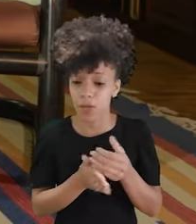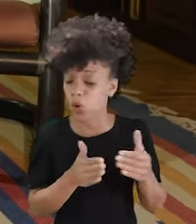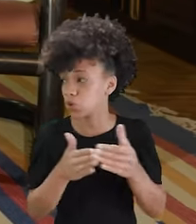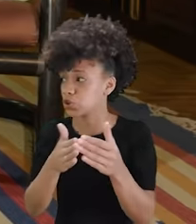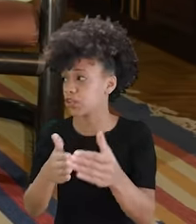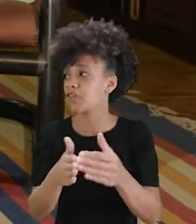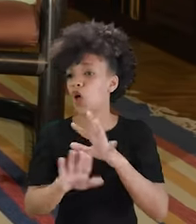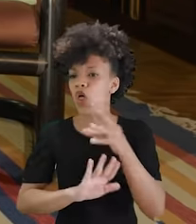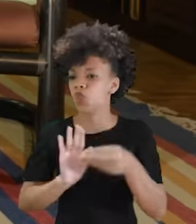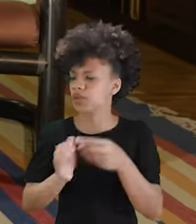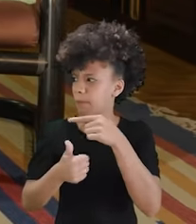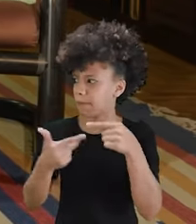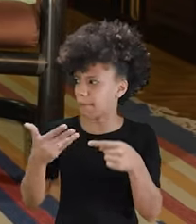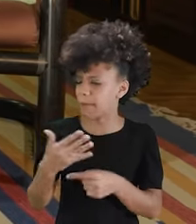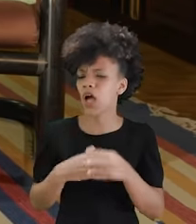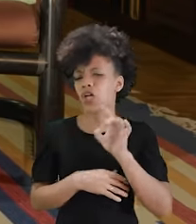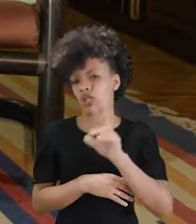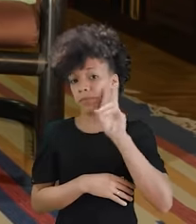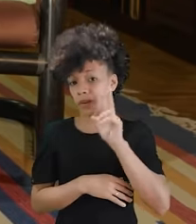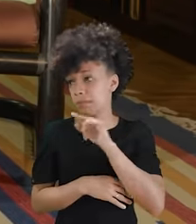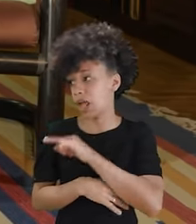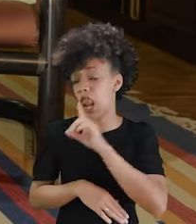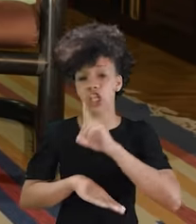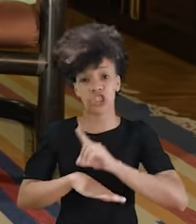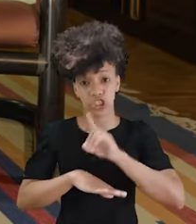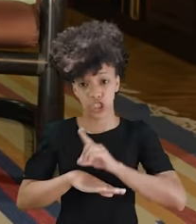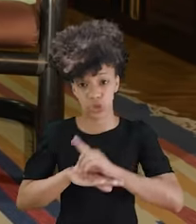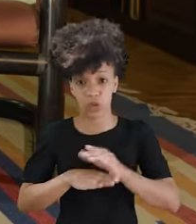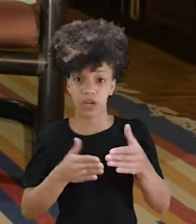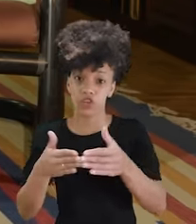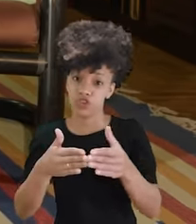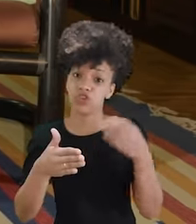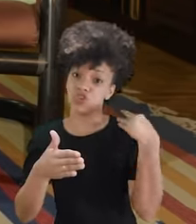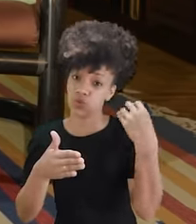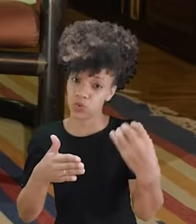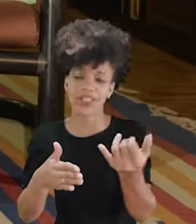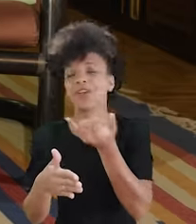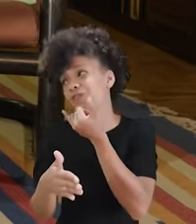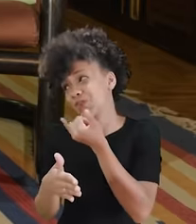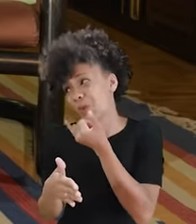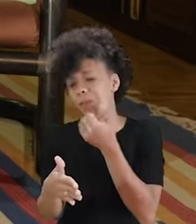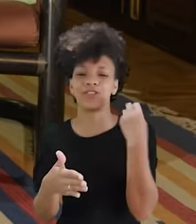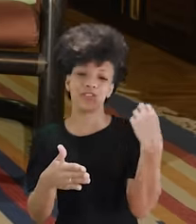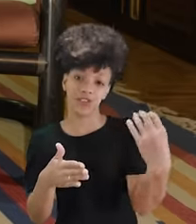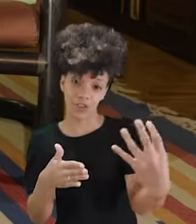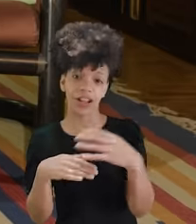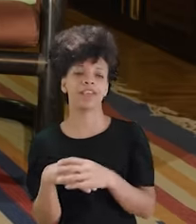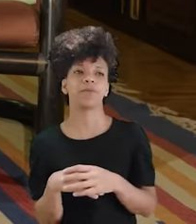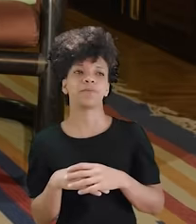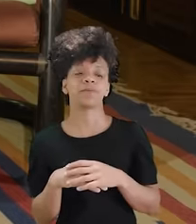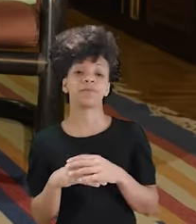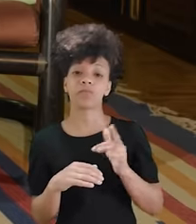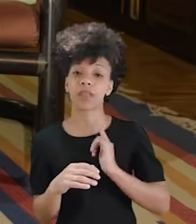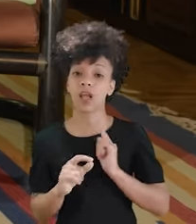navio de Cruzeiro ficou pronto diretor de Cruzeiro quer dizer ela tem ela tem a questão eu não quero em mente a